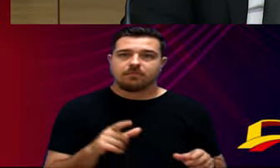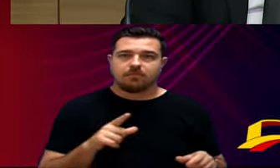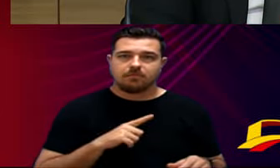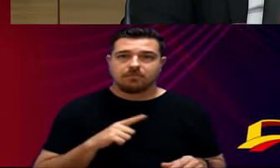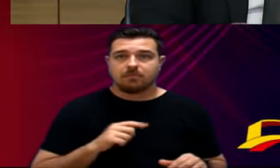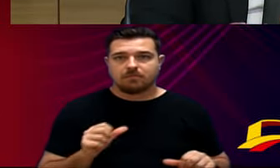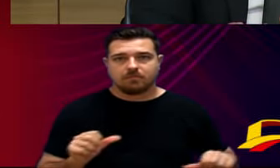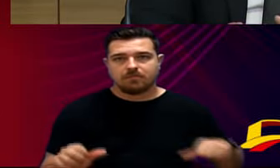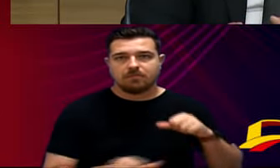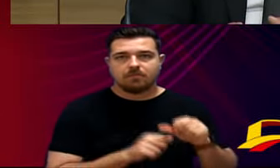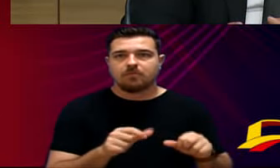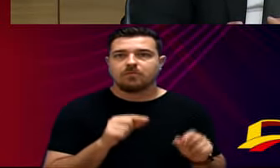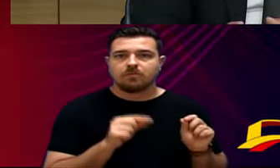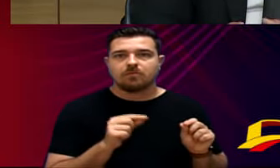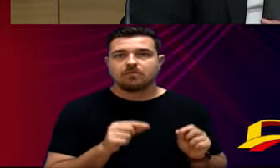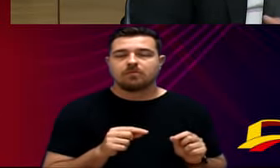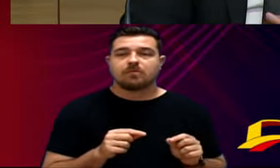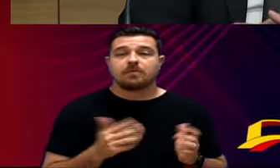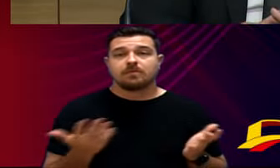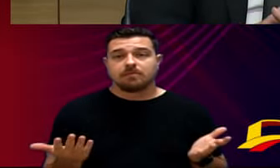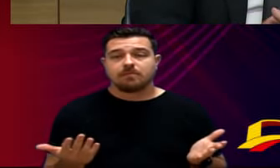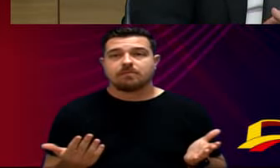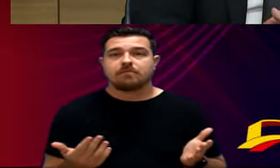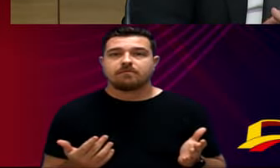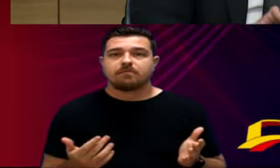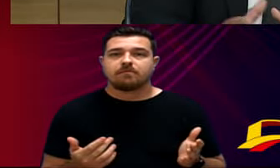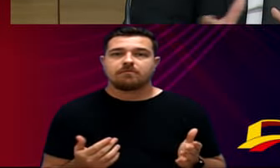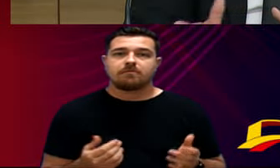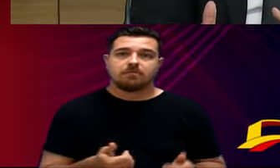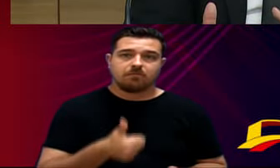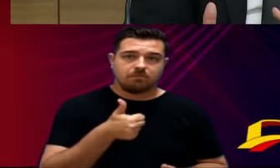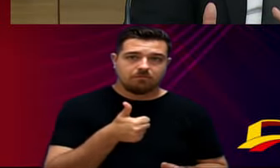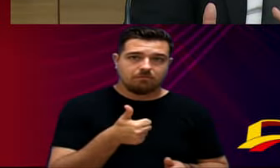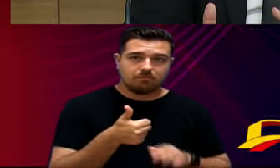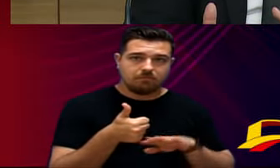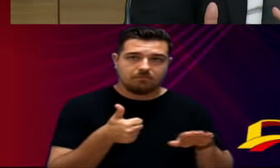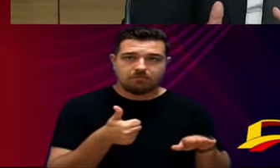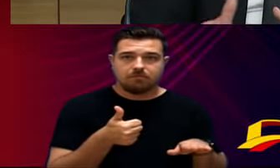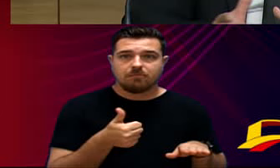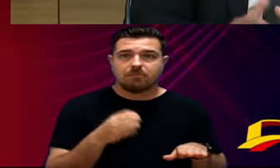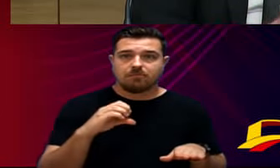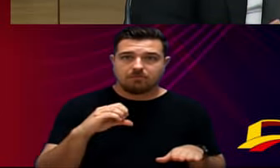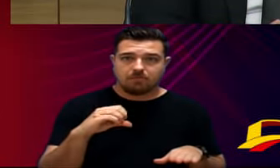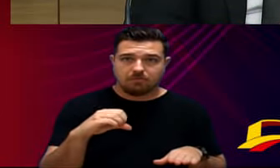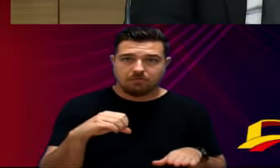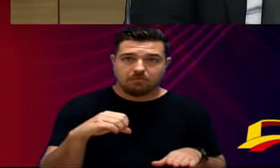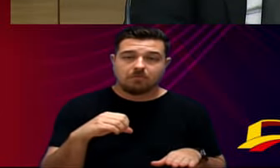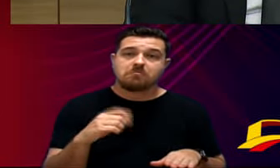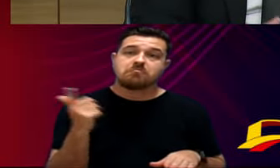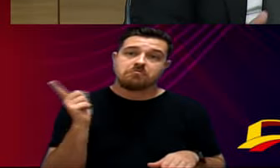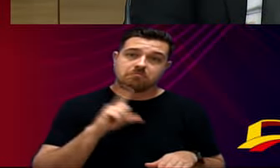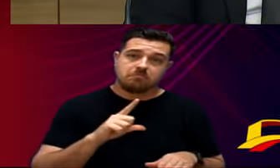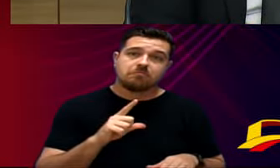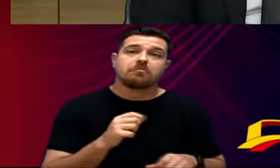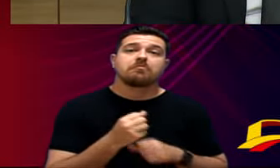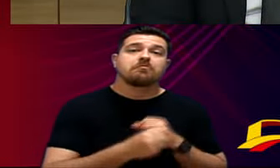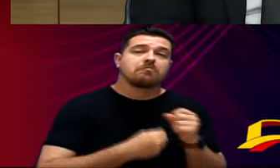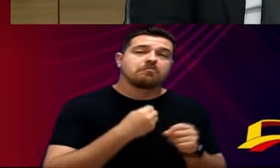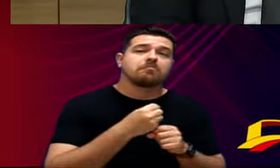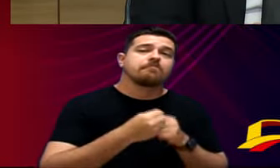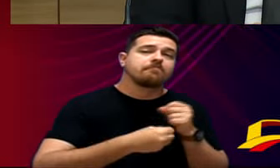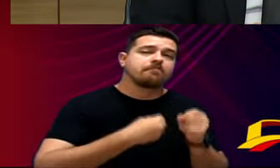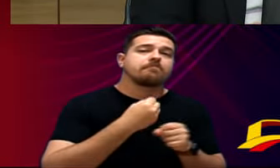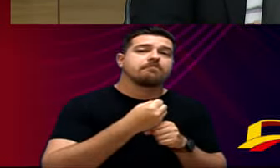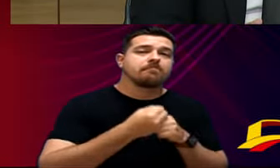alteração aí né mas ia acho que de um a nove Se não me engano você tem o quinquênio tem os anuênios